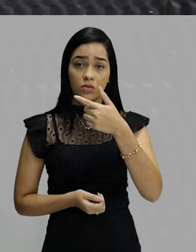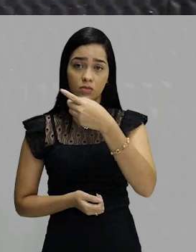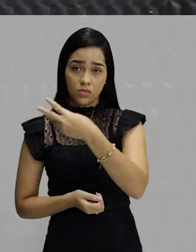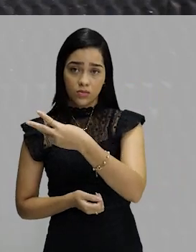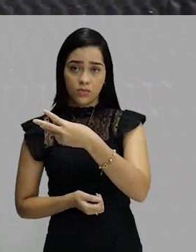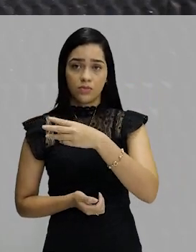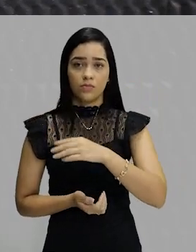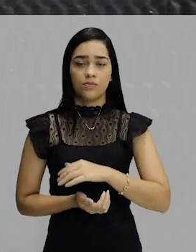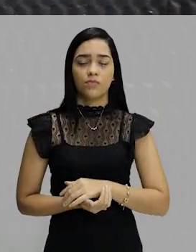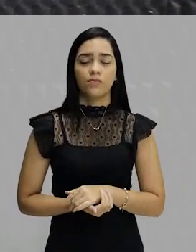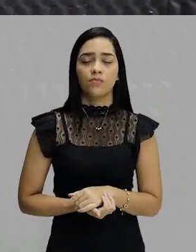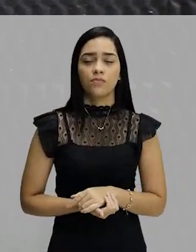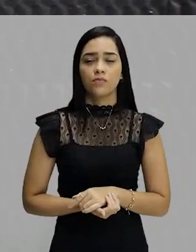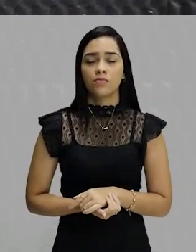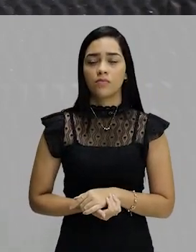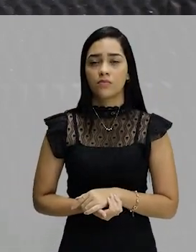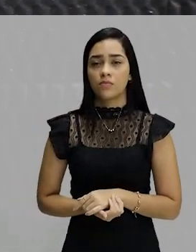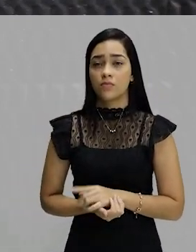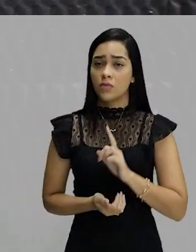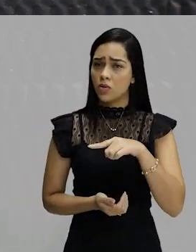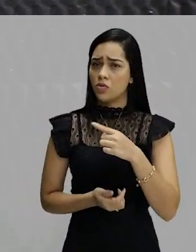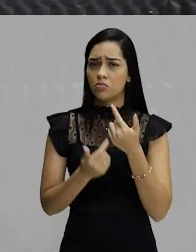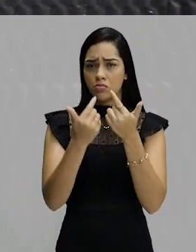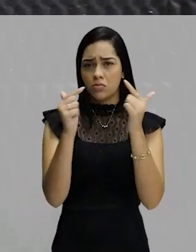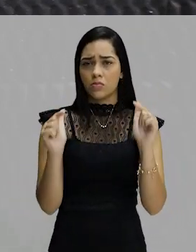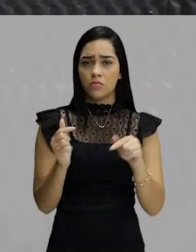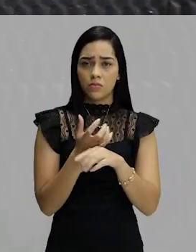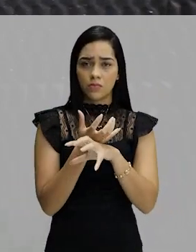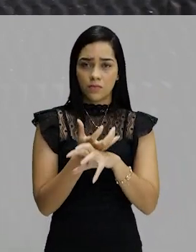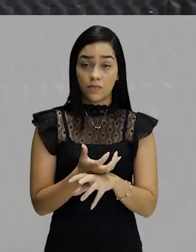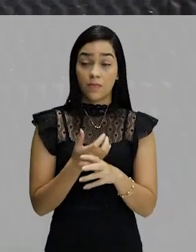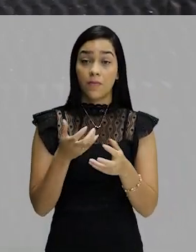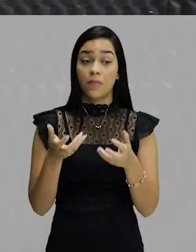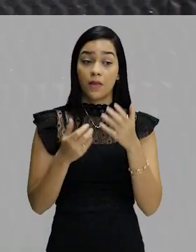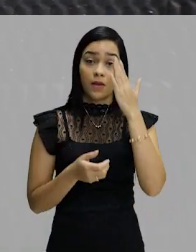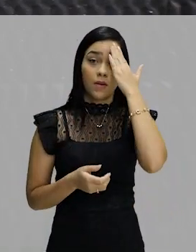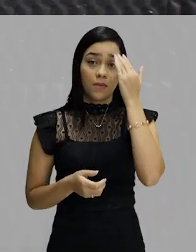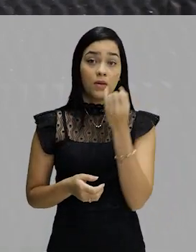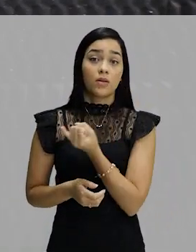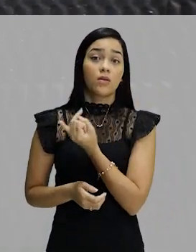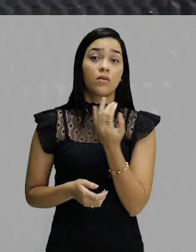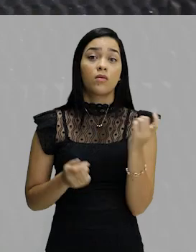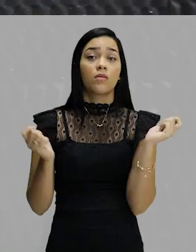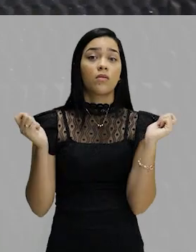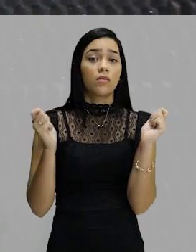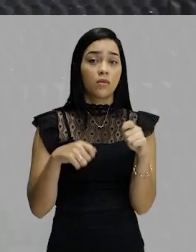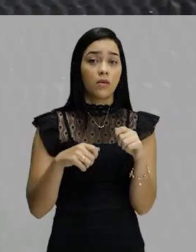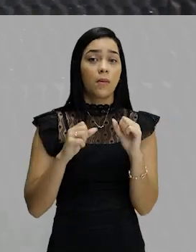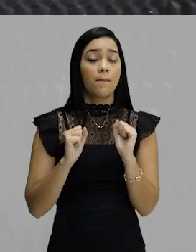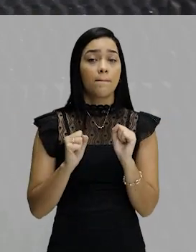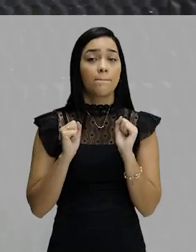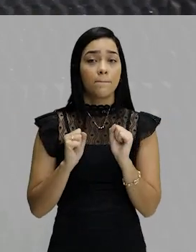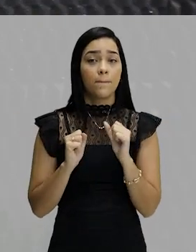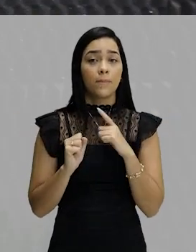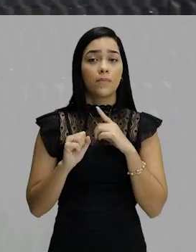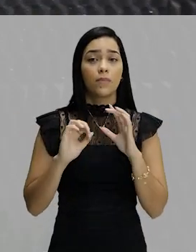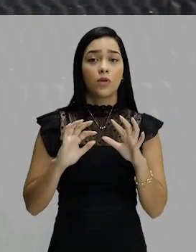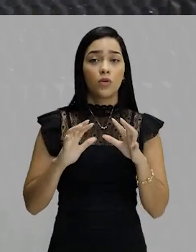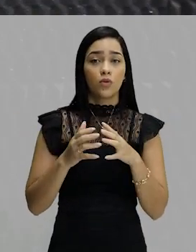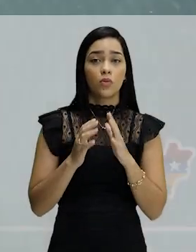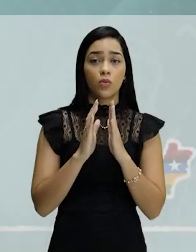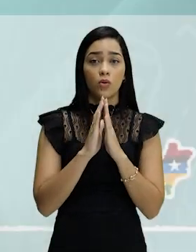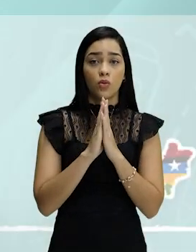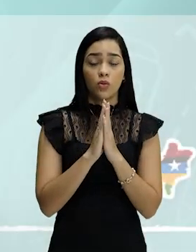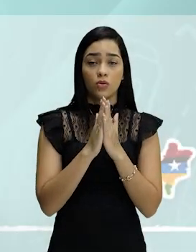exemplo. Ok. E o resto são de outras matérias. Ele quer saber de quantas maneiras possível ele pode agrupar esses